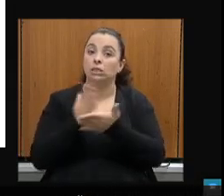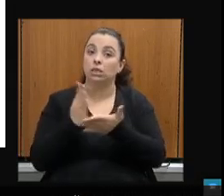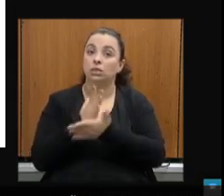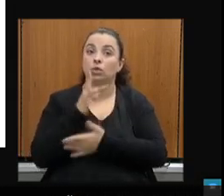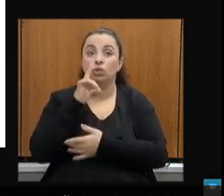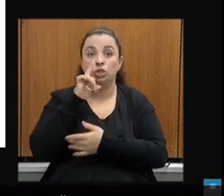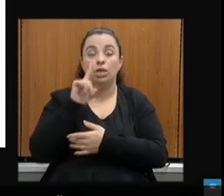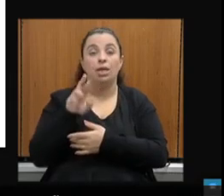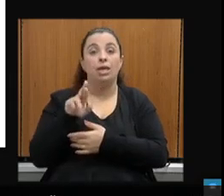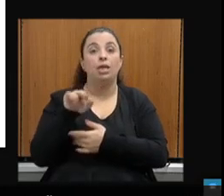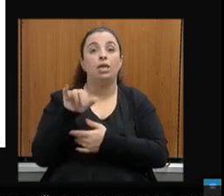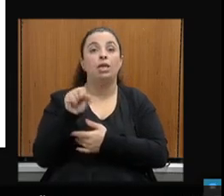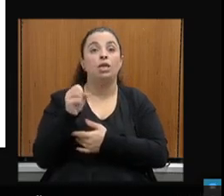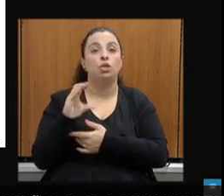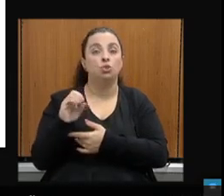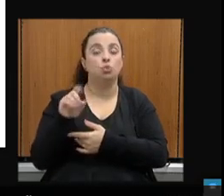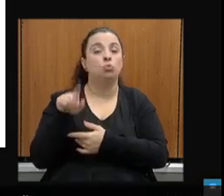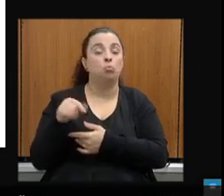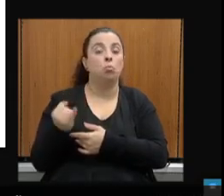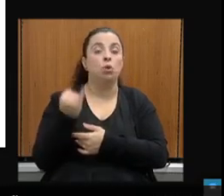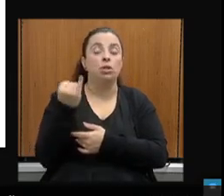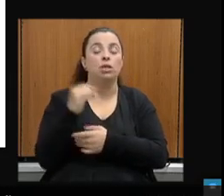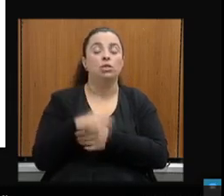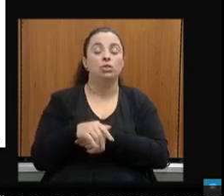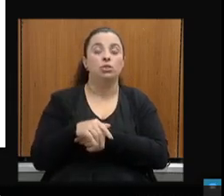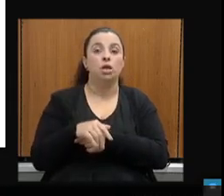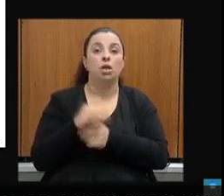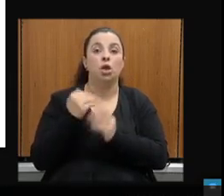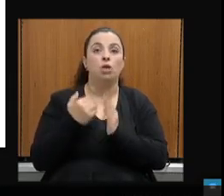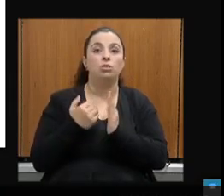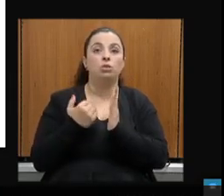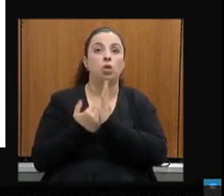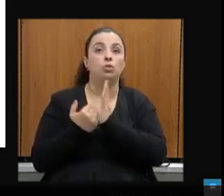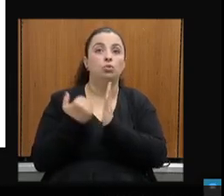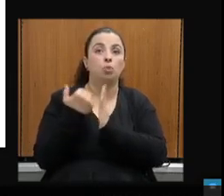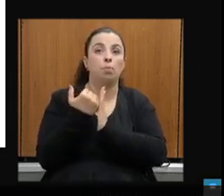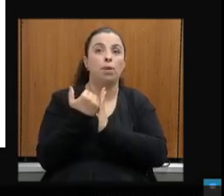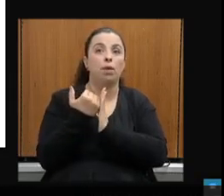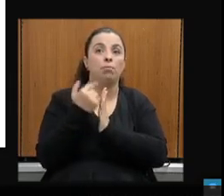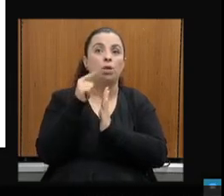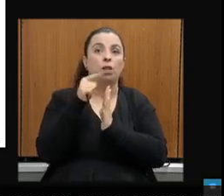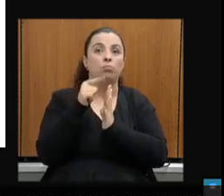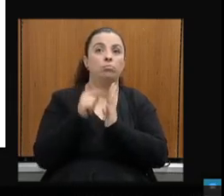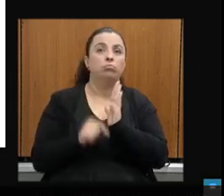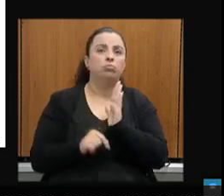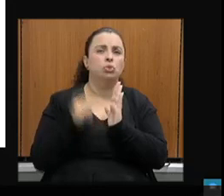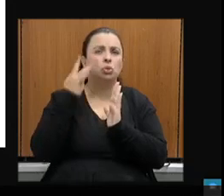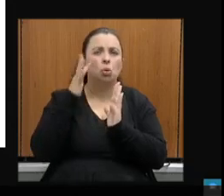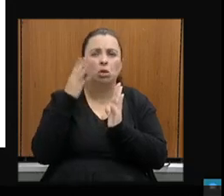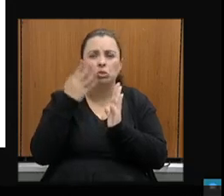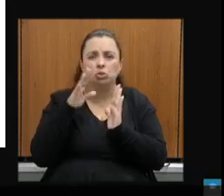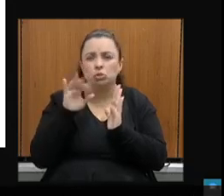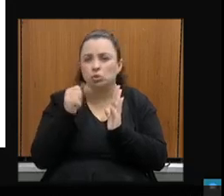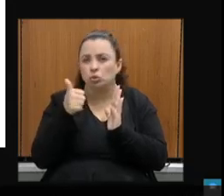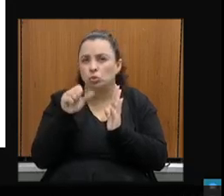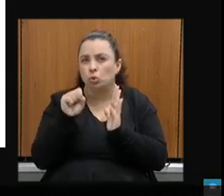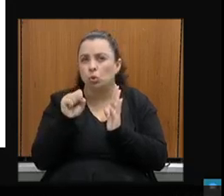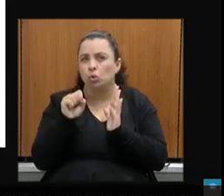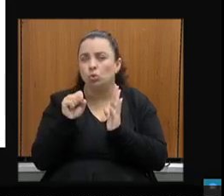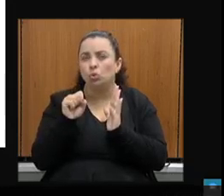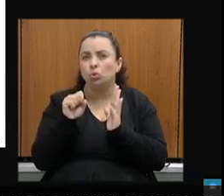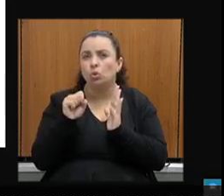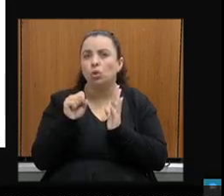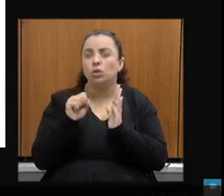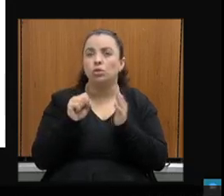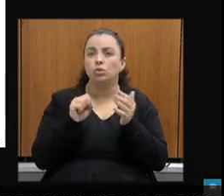importante a gente subiu é de 18 acho que 18 que tá aqui eu não sei se eu consigo ler não pegar aqui é